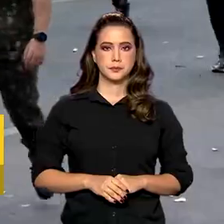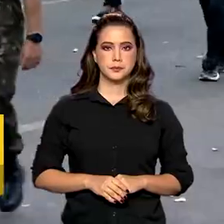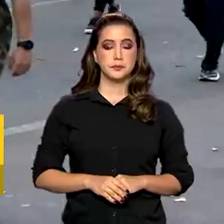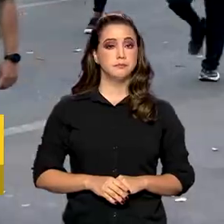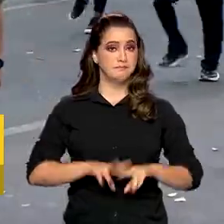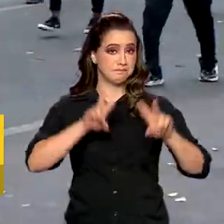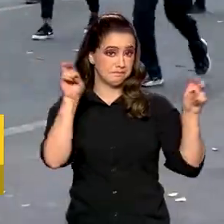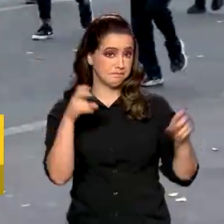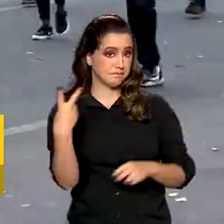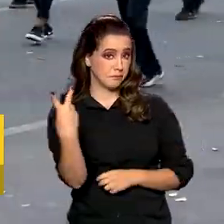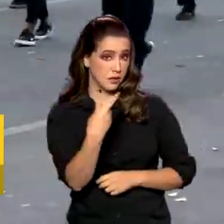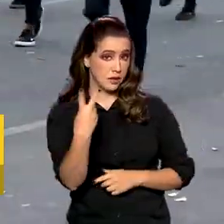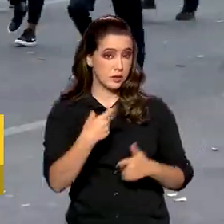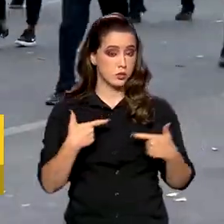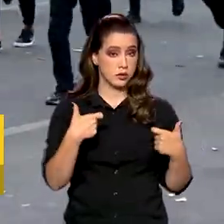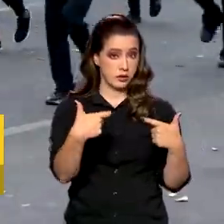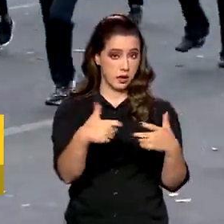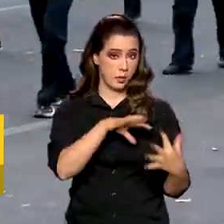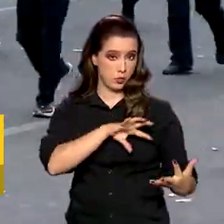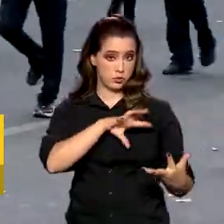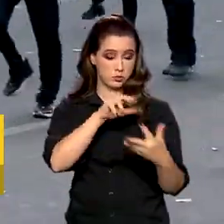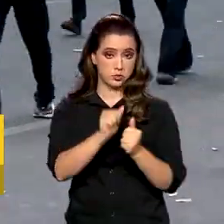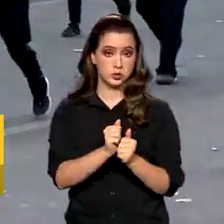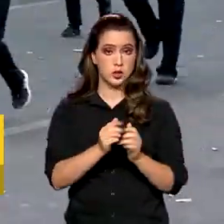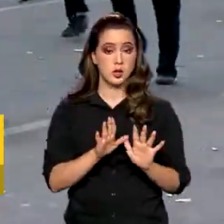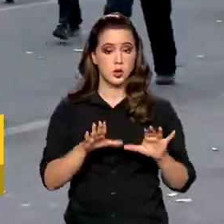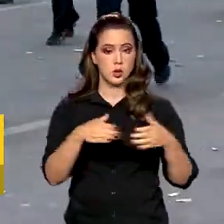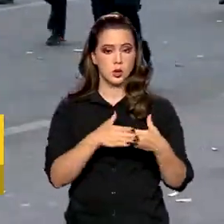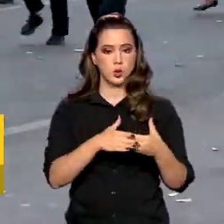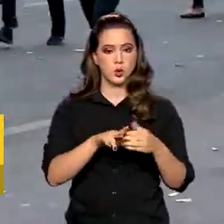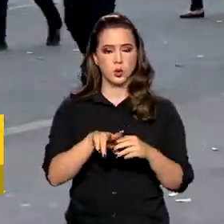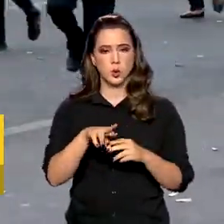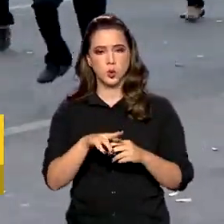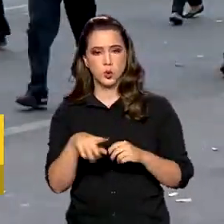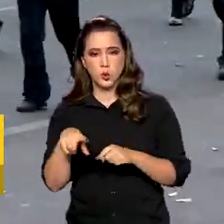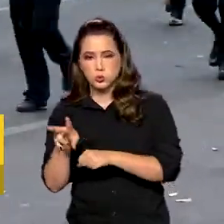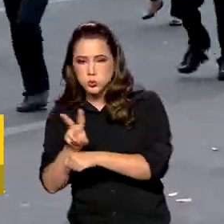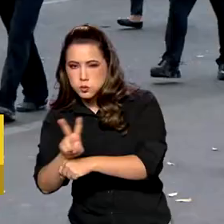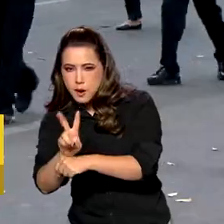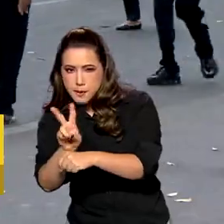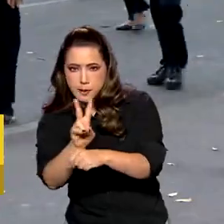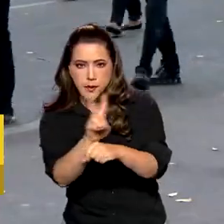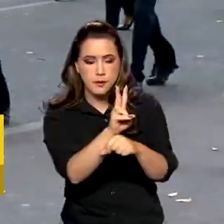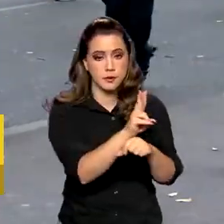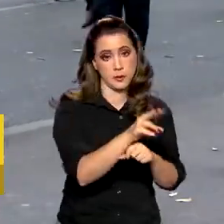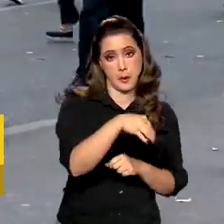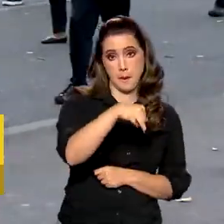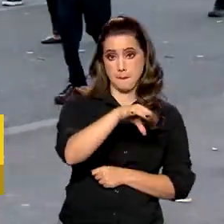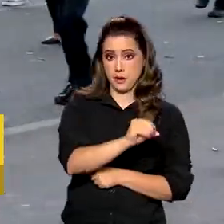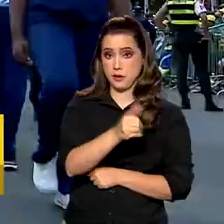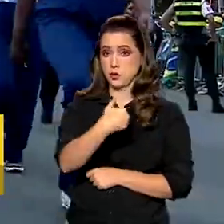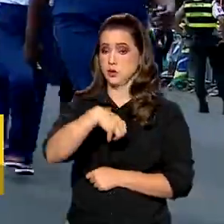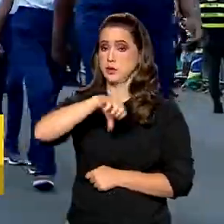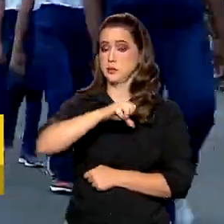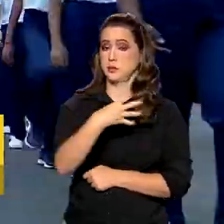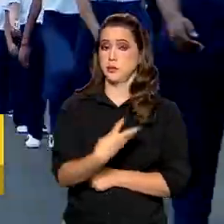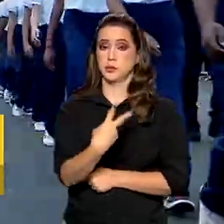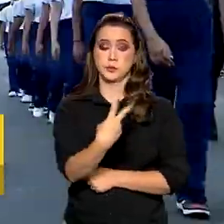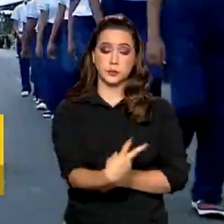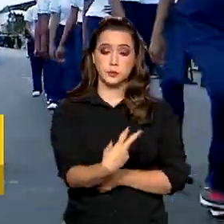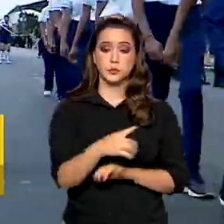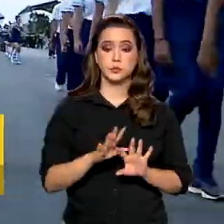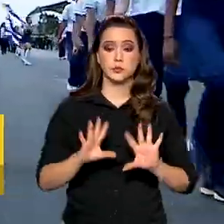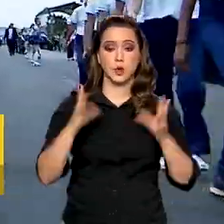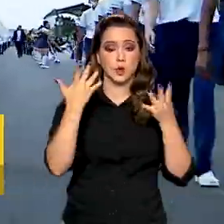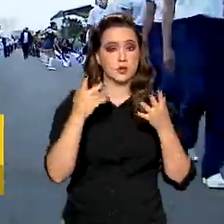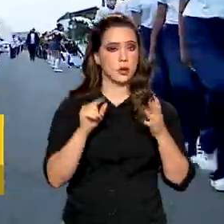A aviação de patrulha, ela remonta ao ano de 1942, em maio de 1942, quando houve o